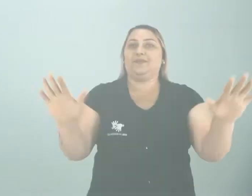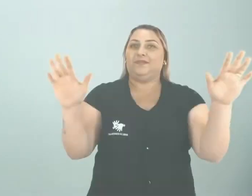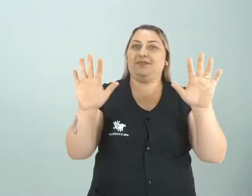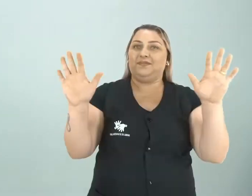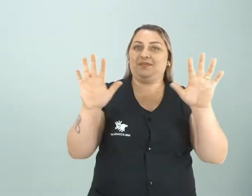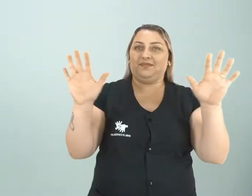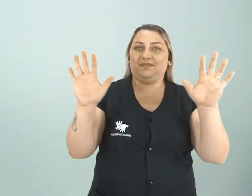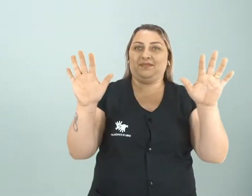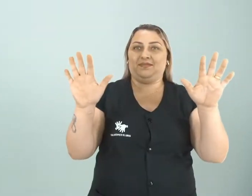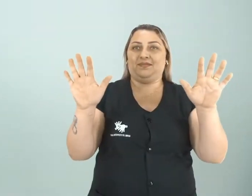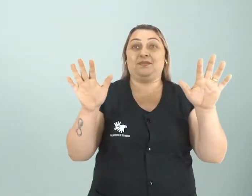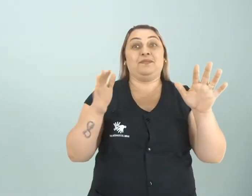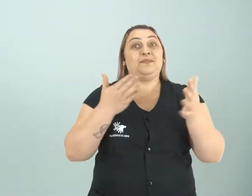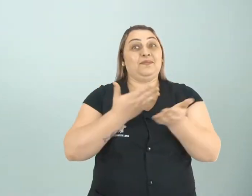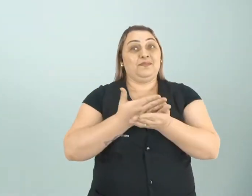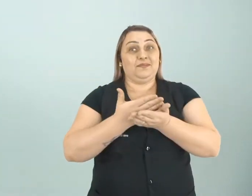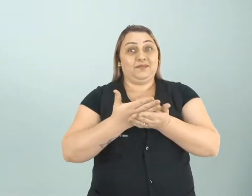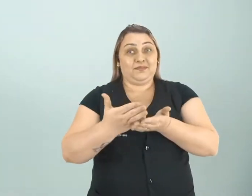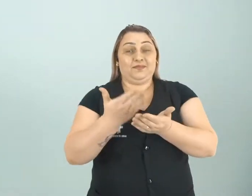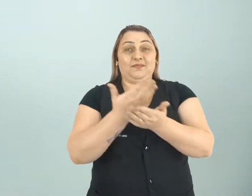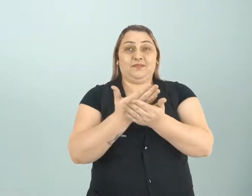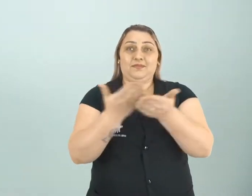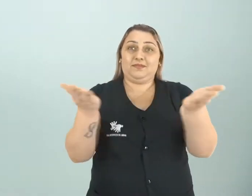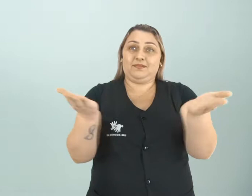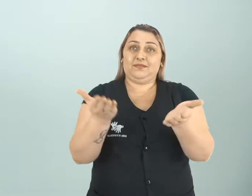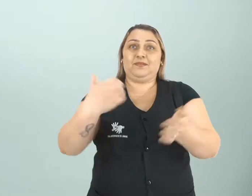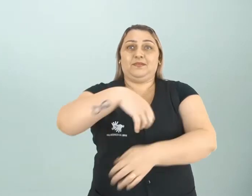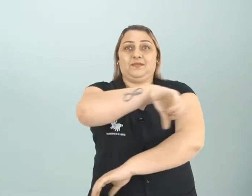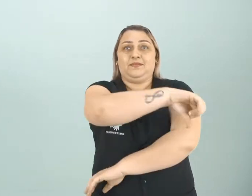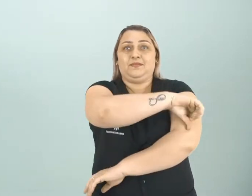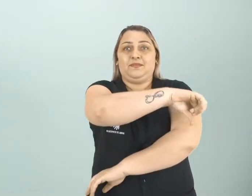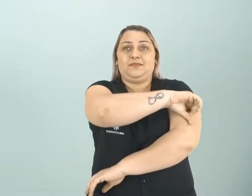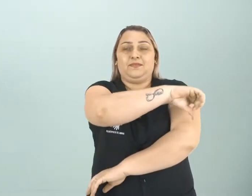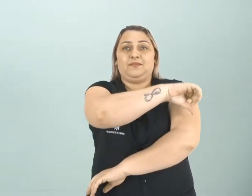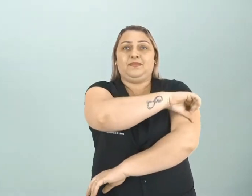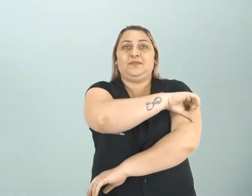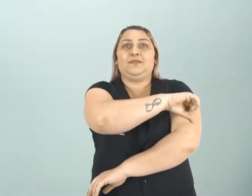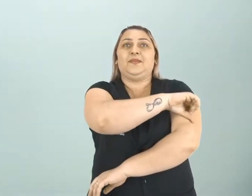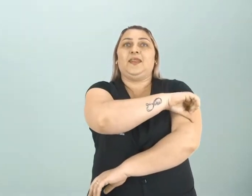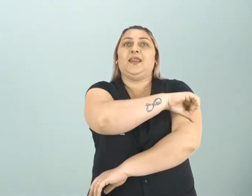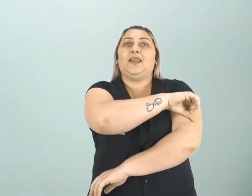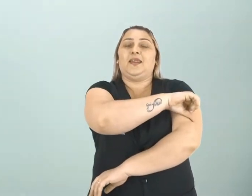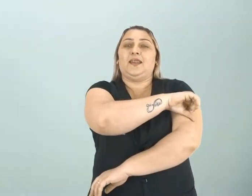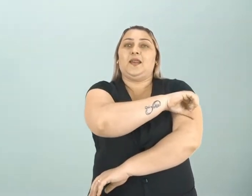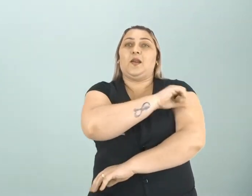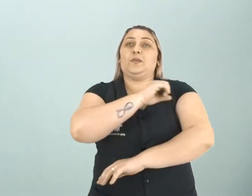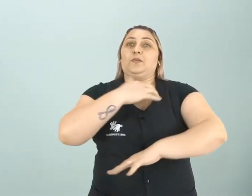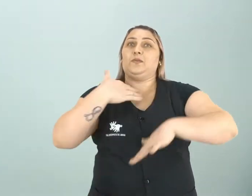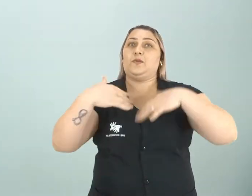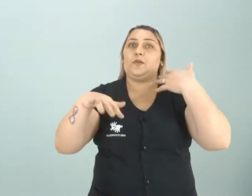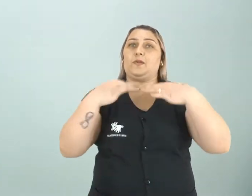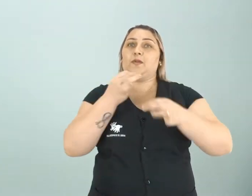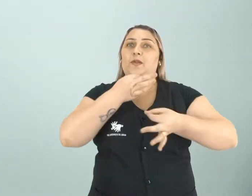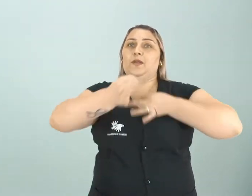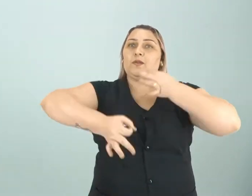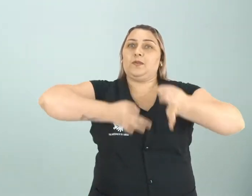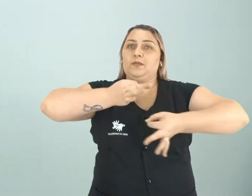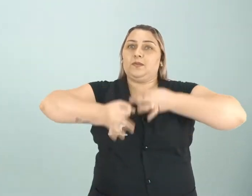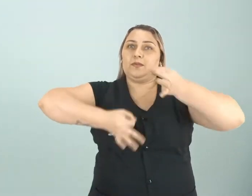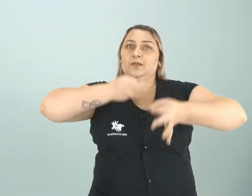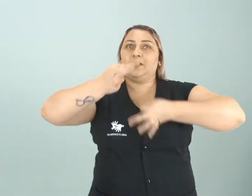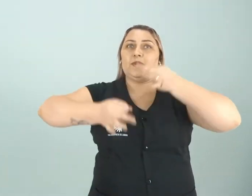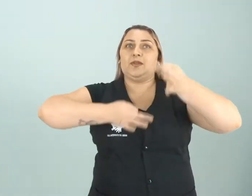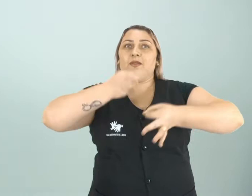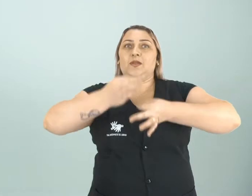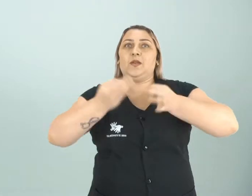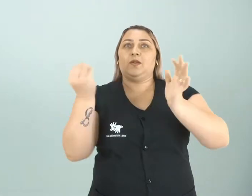Olá pessoal, vamos iniciar nossa aula de hoje do nono ano, que são os movimentos argumentativos e